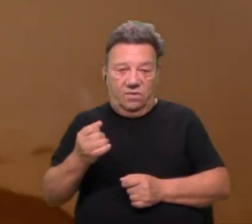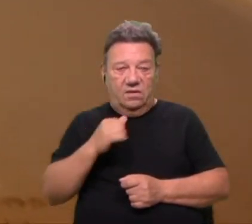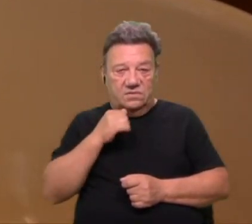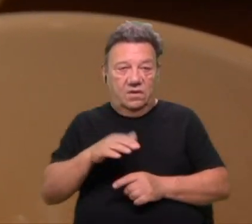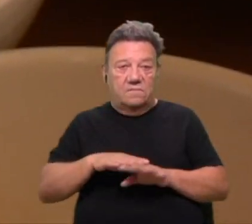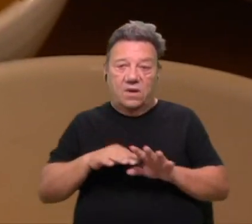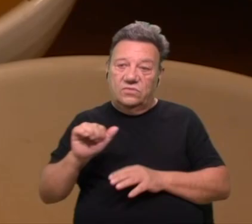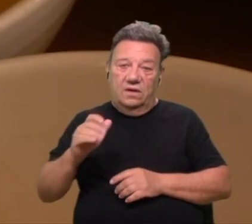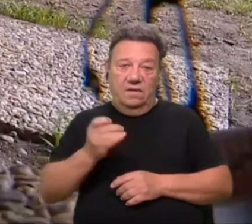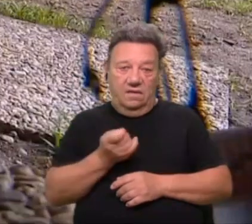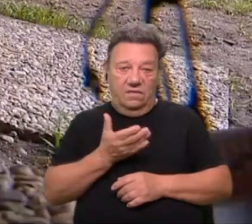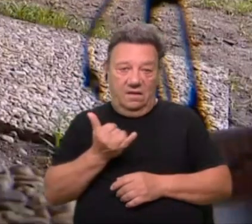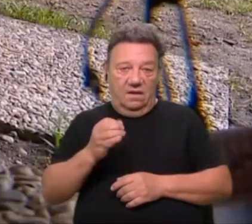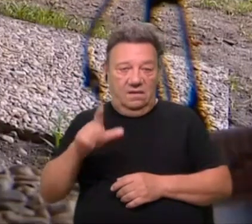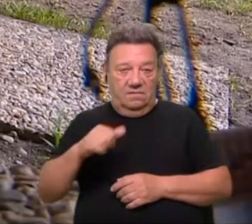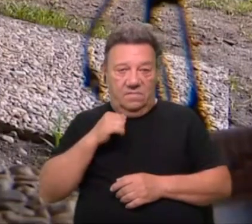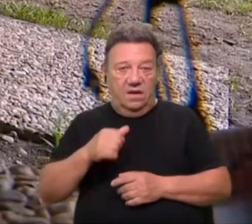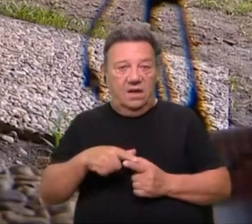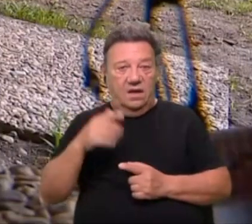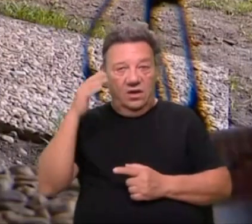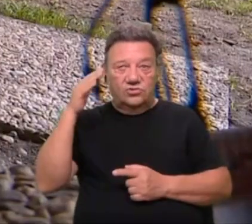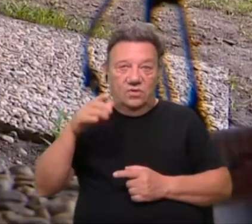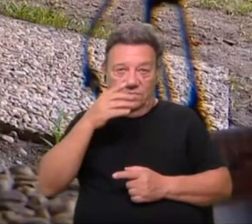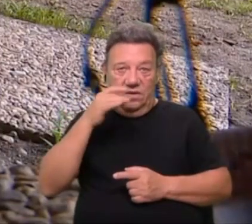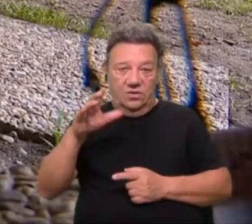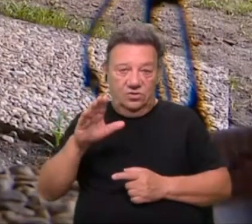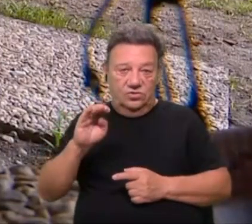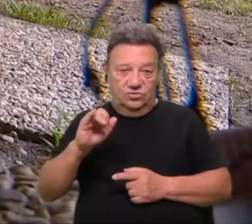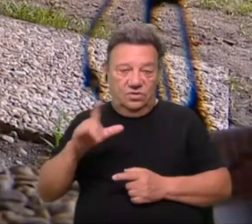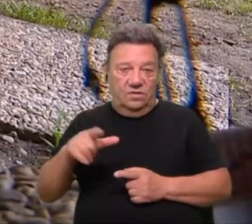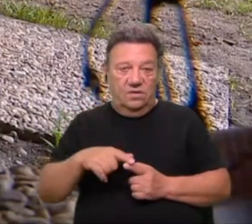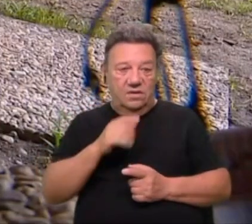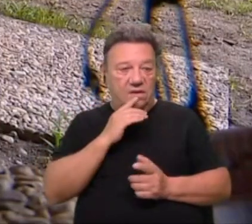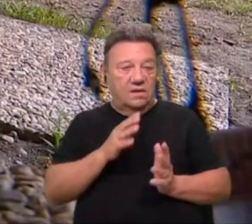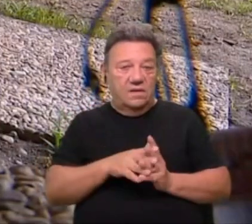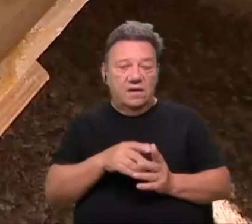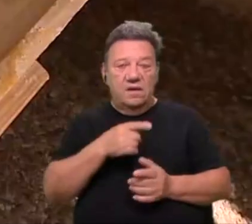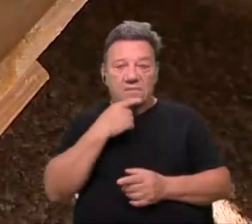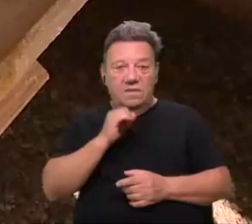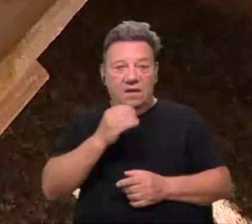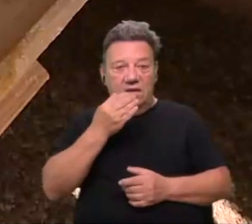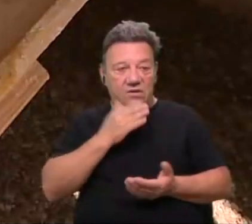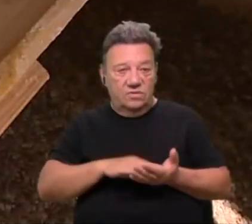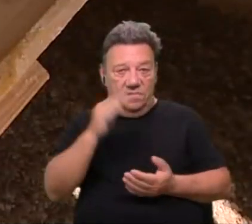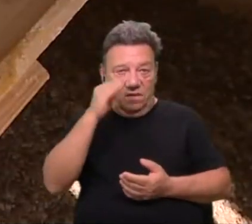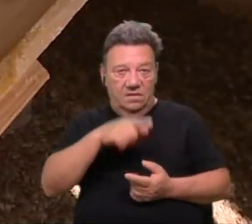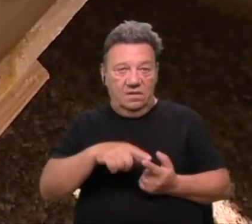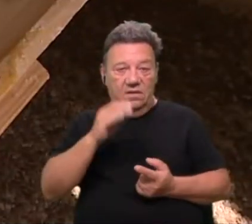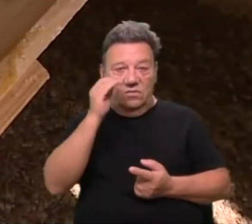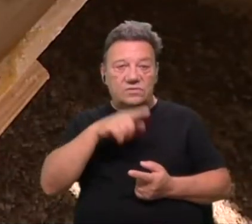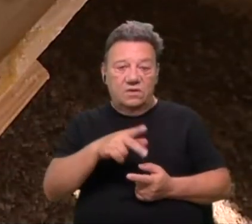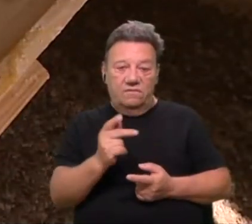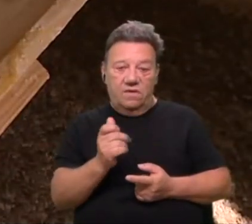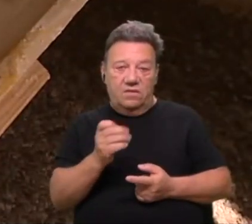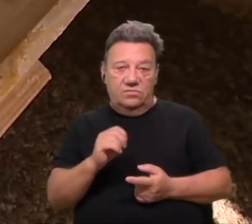dele também a sombra de um Chorão amassa-se uma das iguarias gastronómicas da Aldeia e do Conselho de